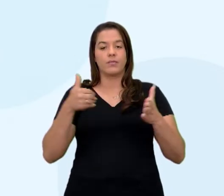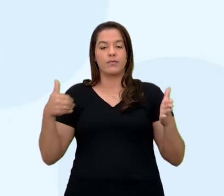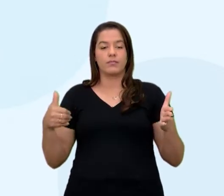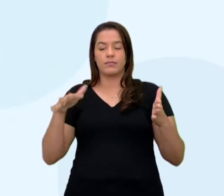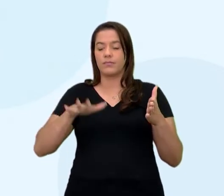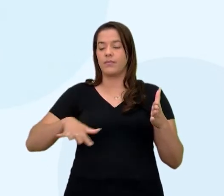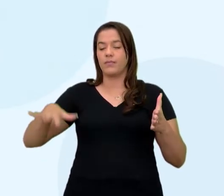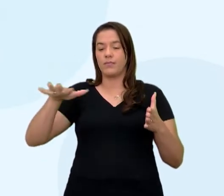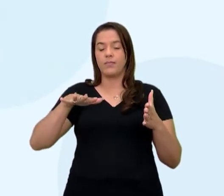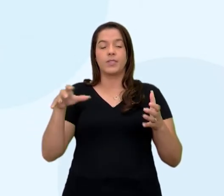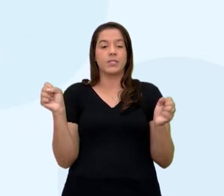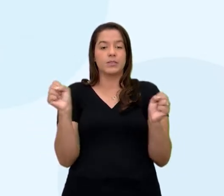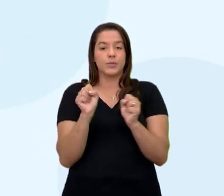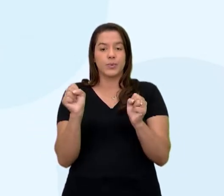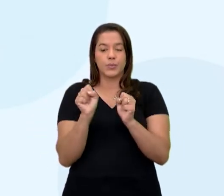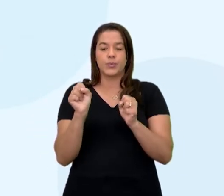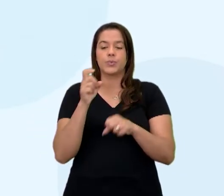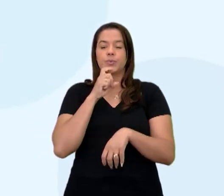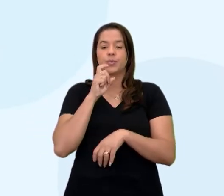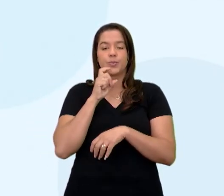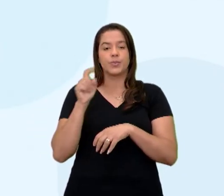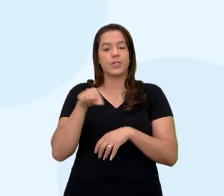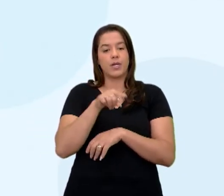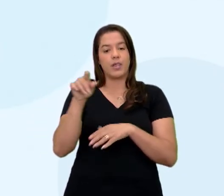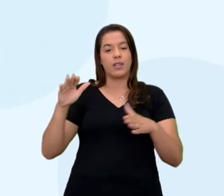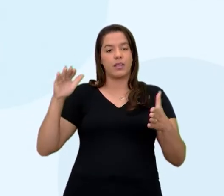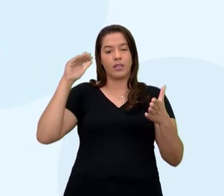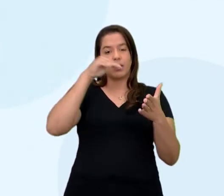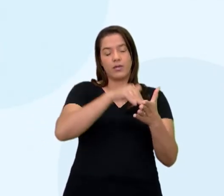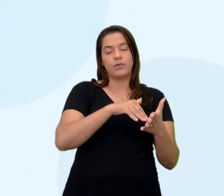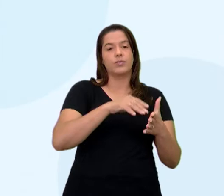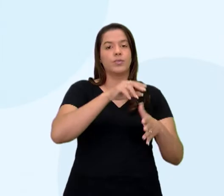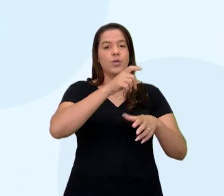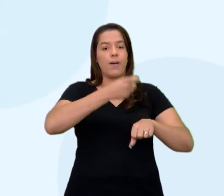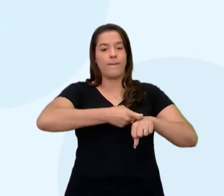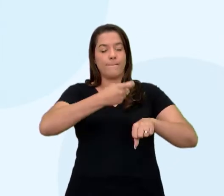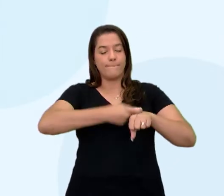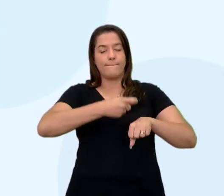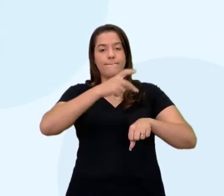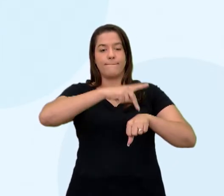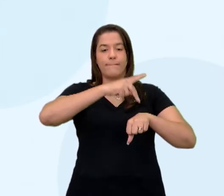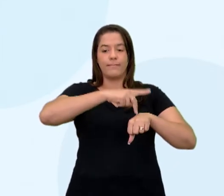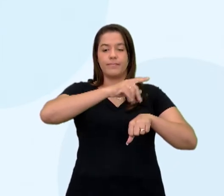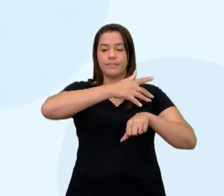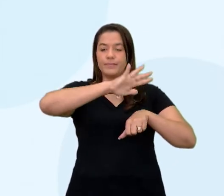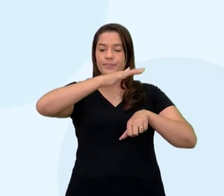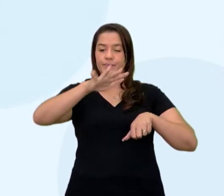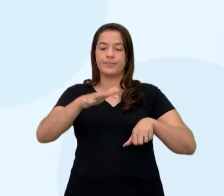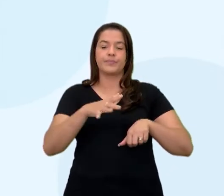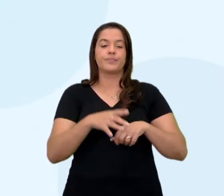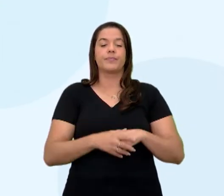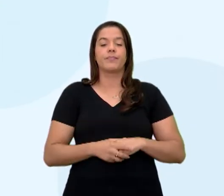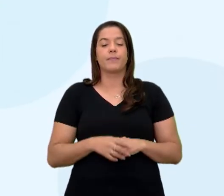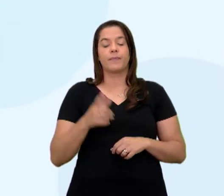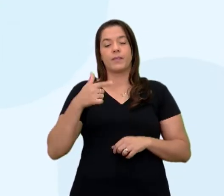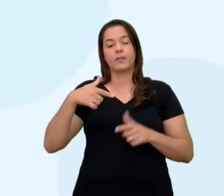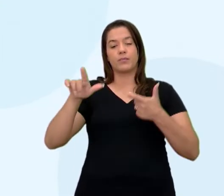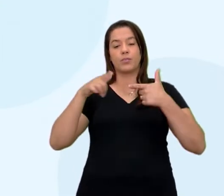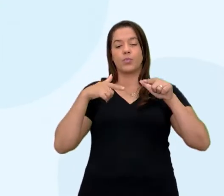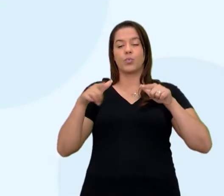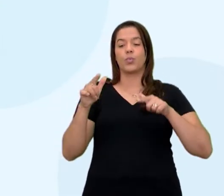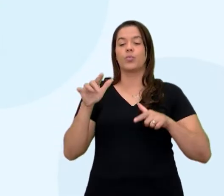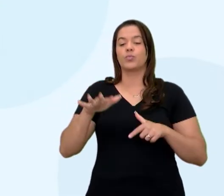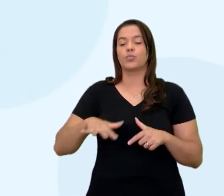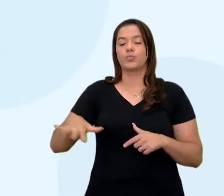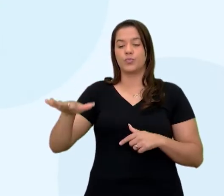da Antártida até a região do Ártico, mas vejam que também nós temos lá no Índico, também temos, né,